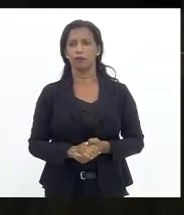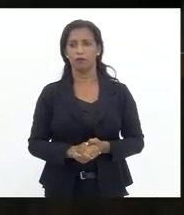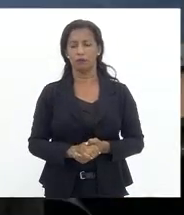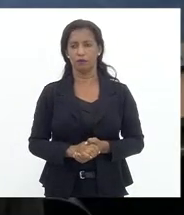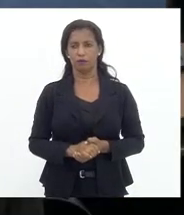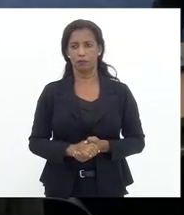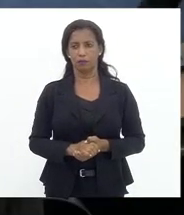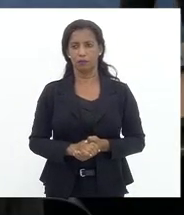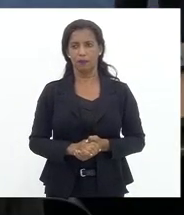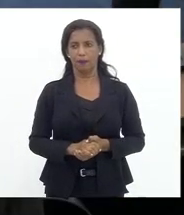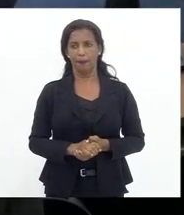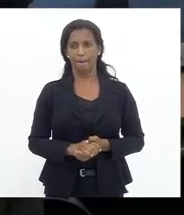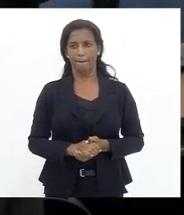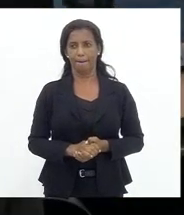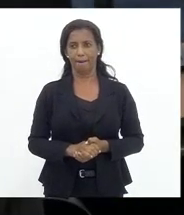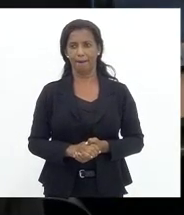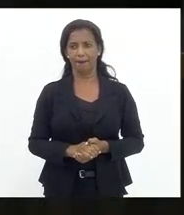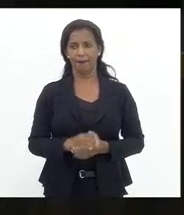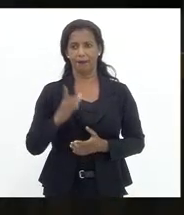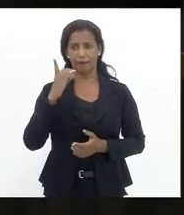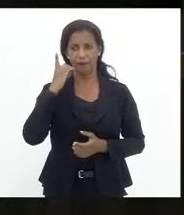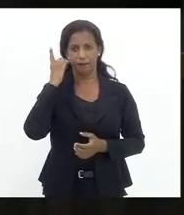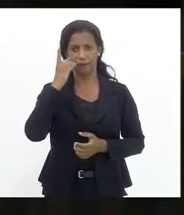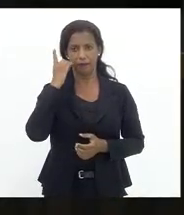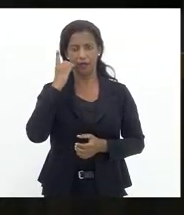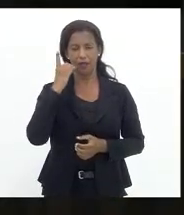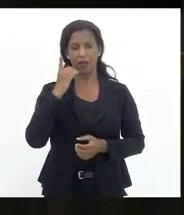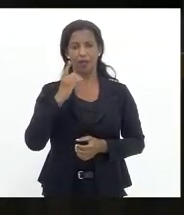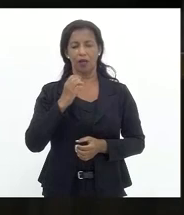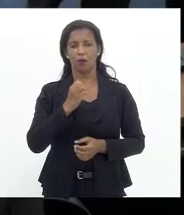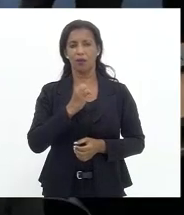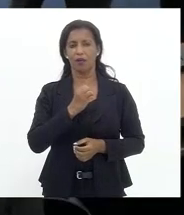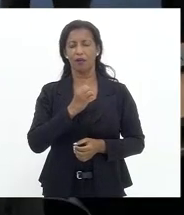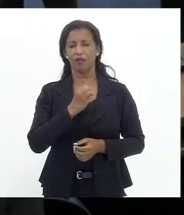Não pediu forma final, hein? Deputado Dionísio Lins.